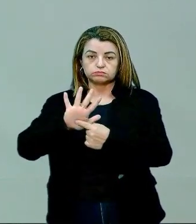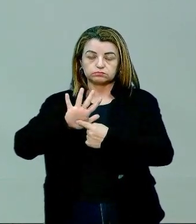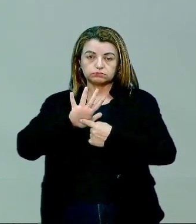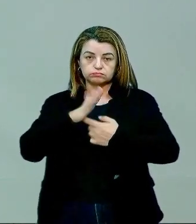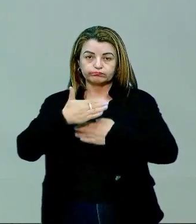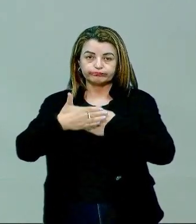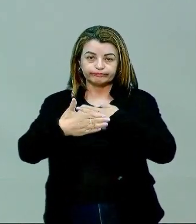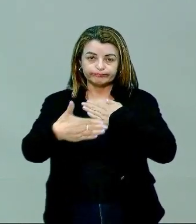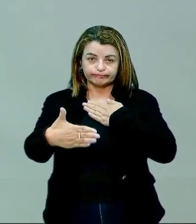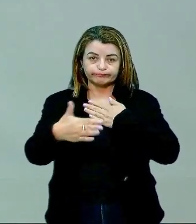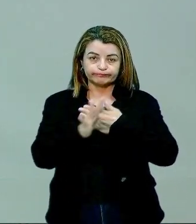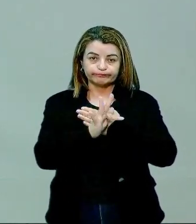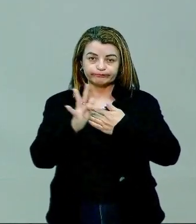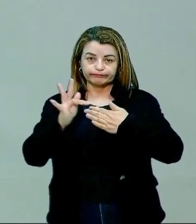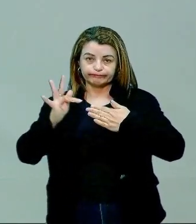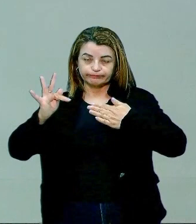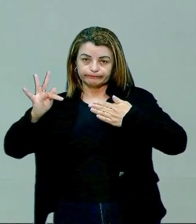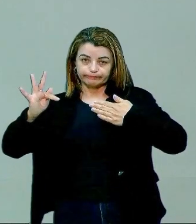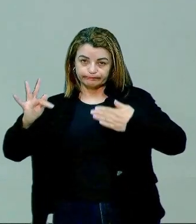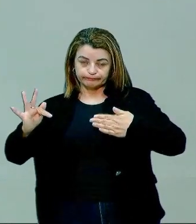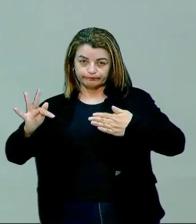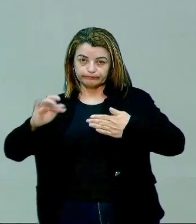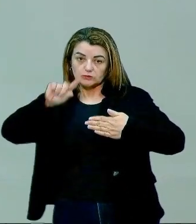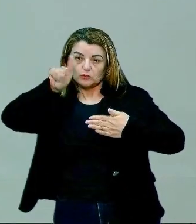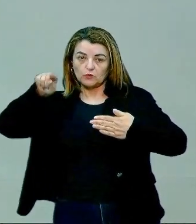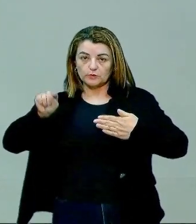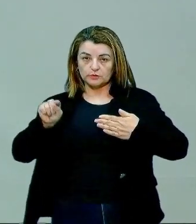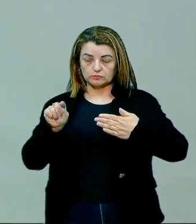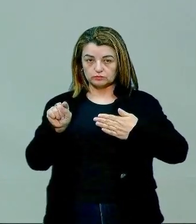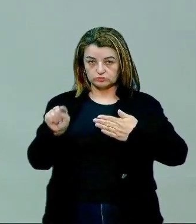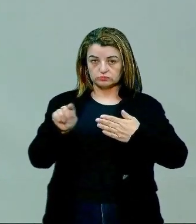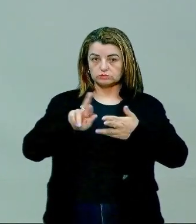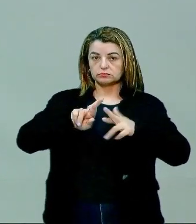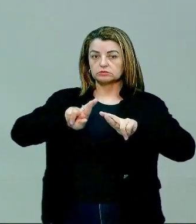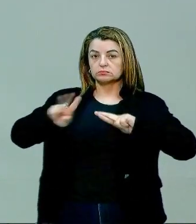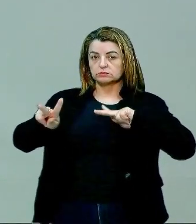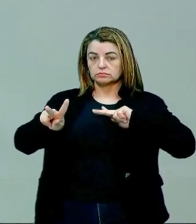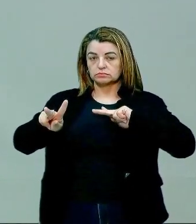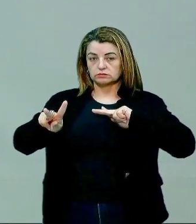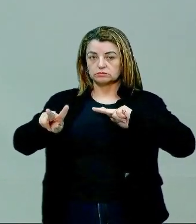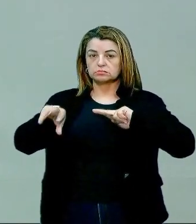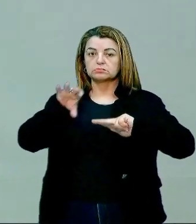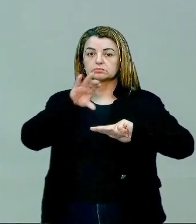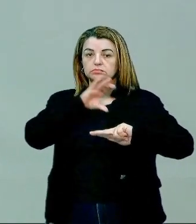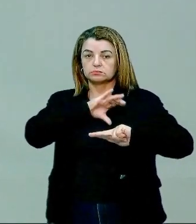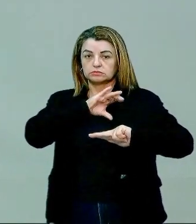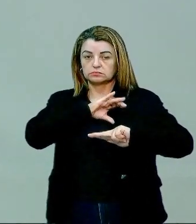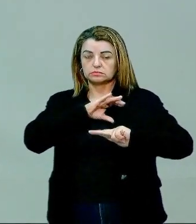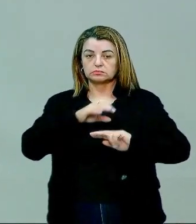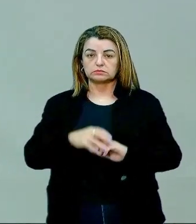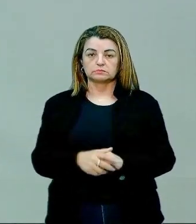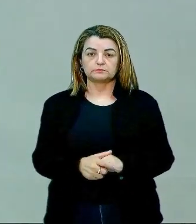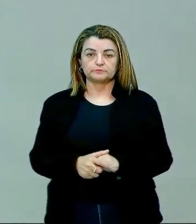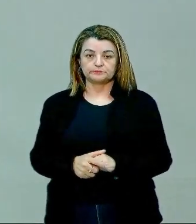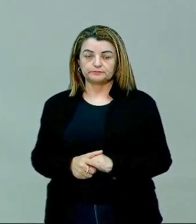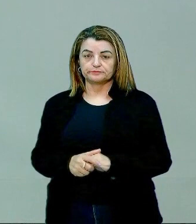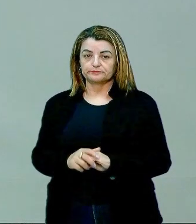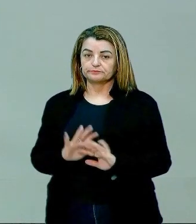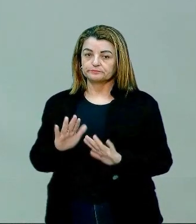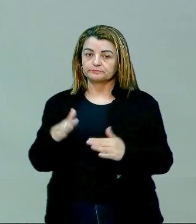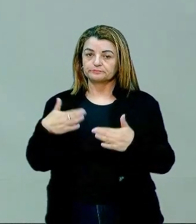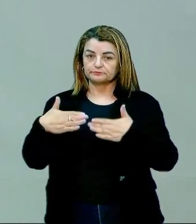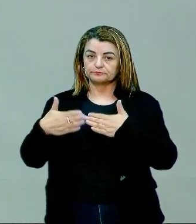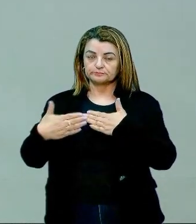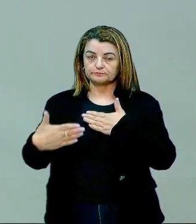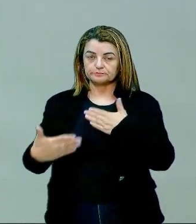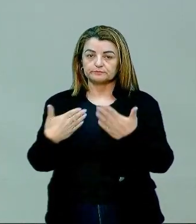o início de uma frase na forma interrogativa, que é bem diferente do que nós temos na nossa língua, ok? Mas ao longo da